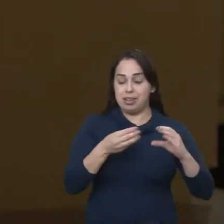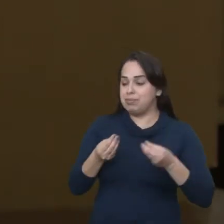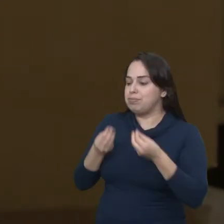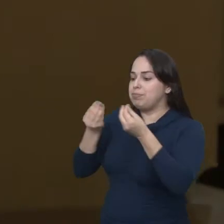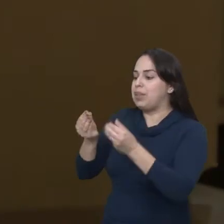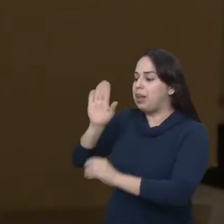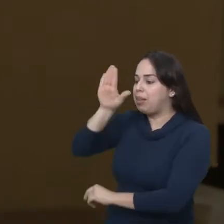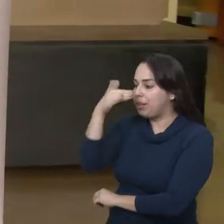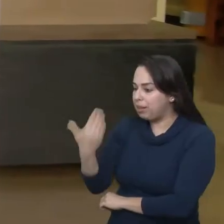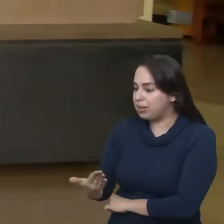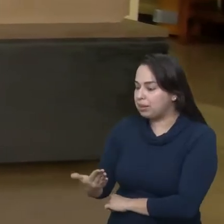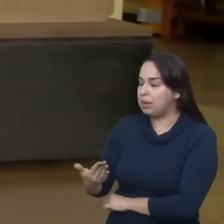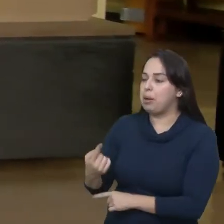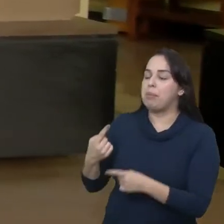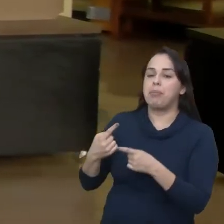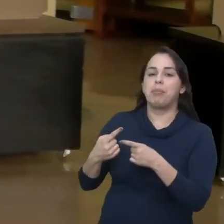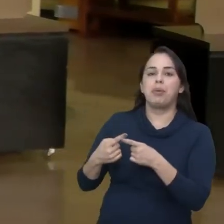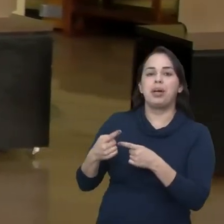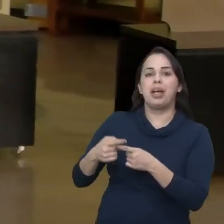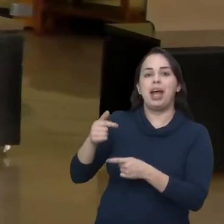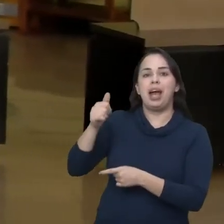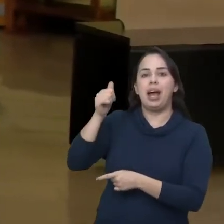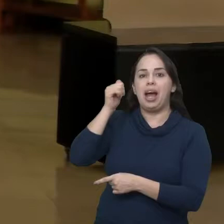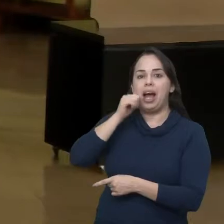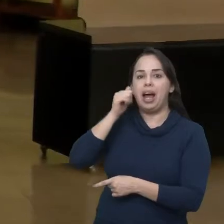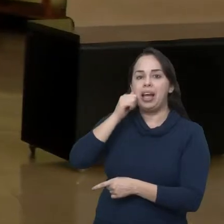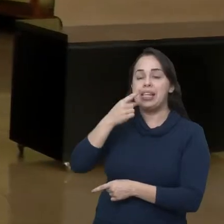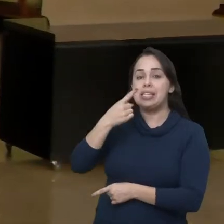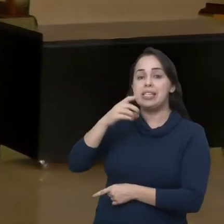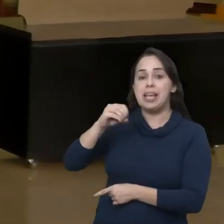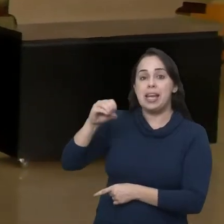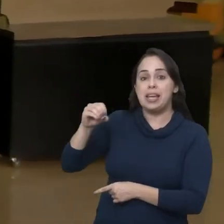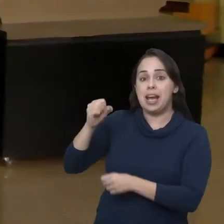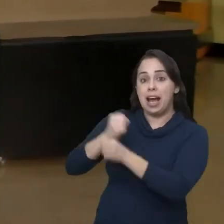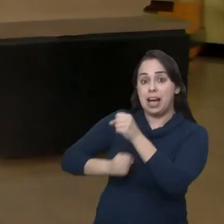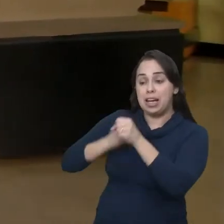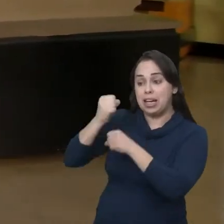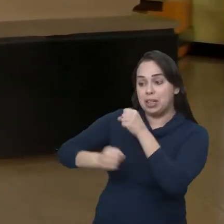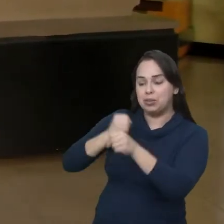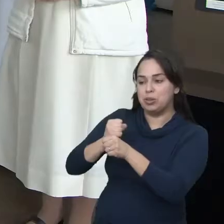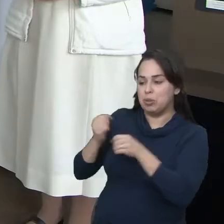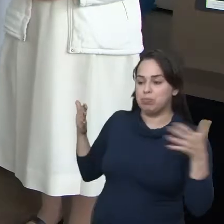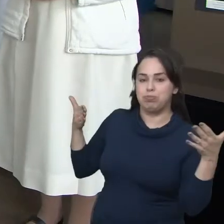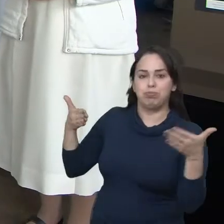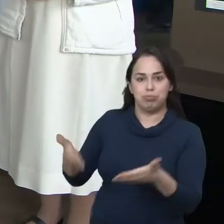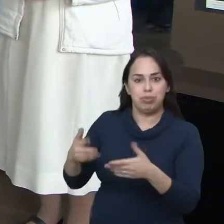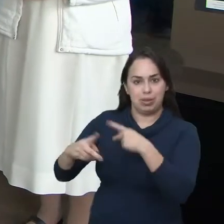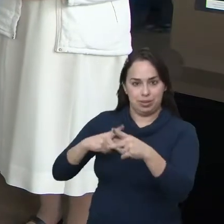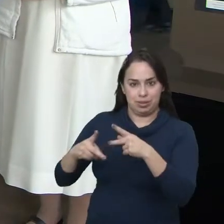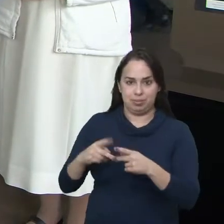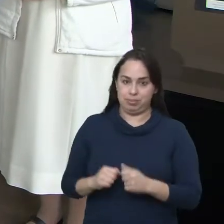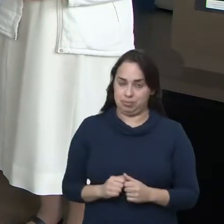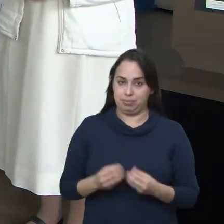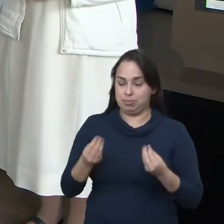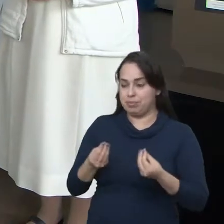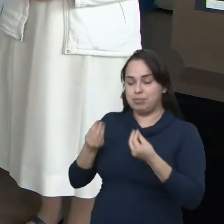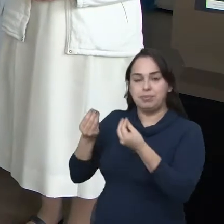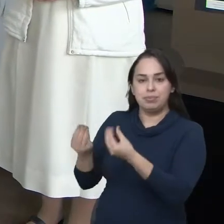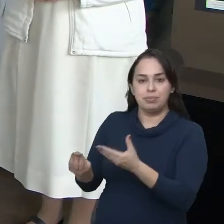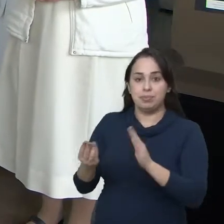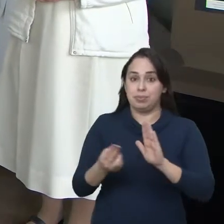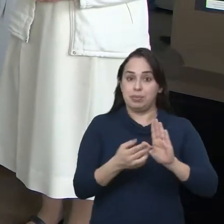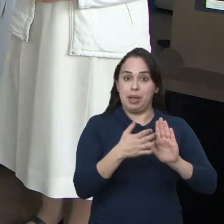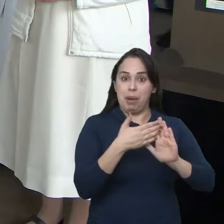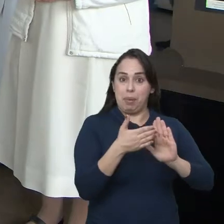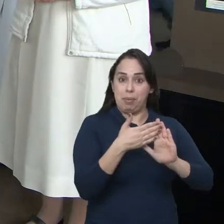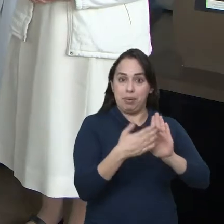seu centenário da chegada a São José dos Campos da Venerável Madre Maria Teresa. A concessão da medalha é de